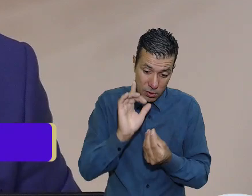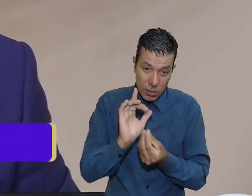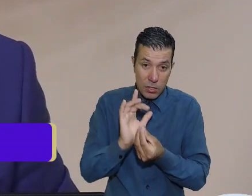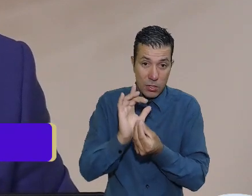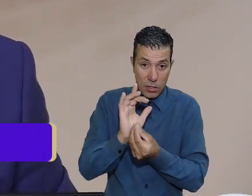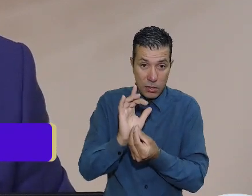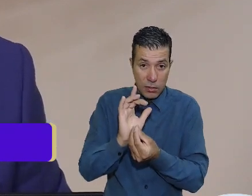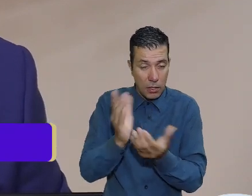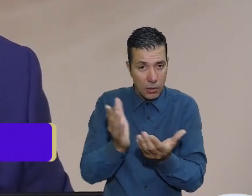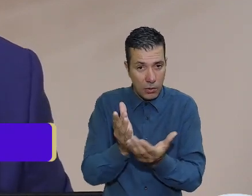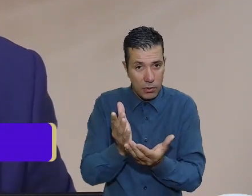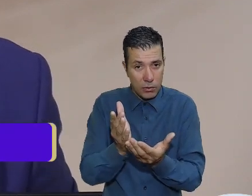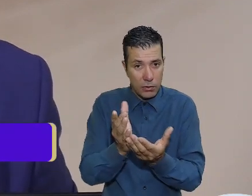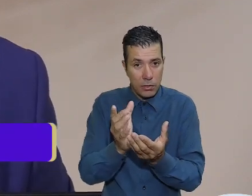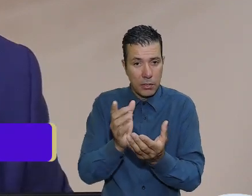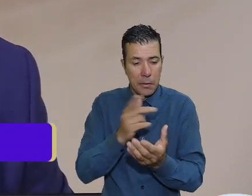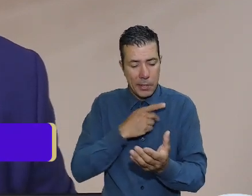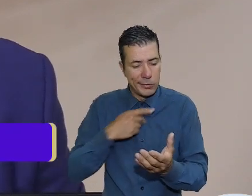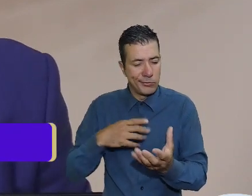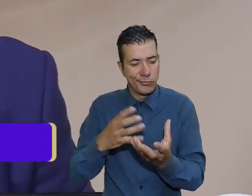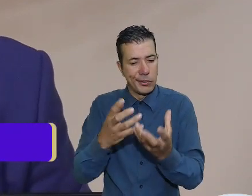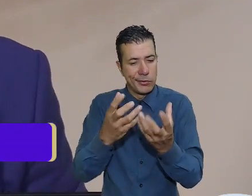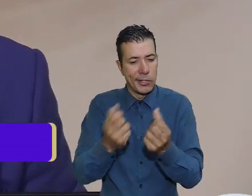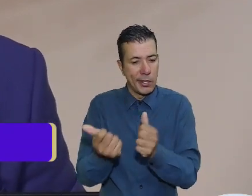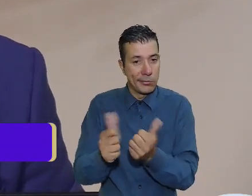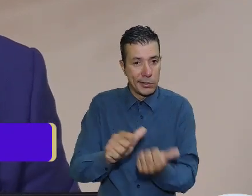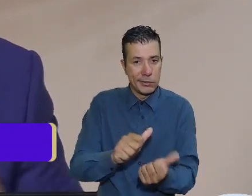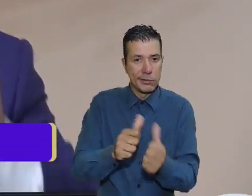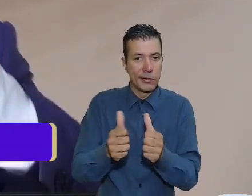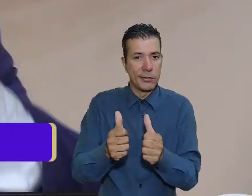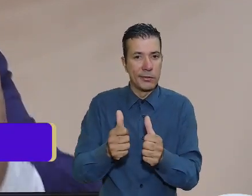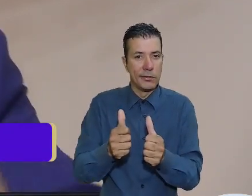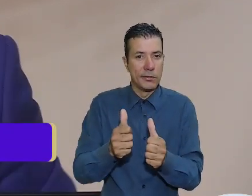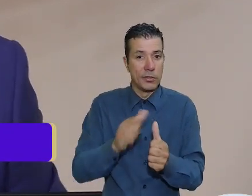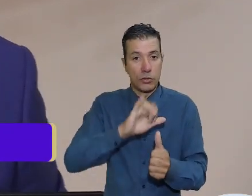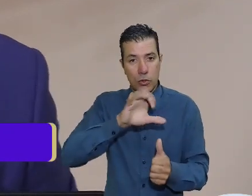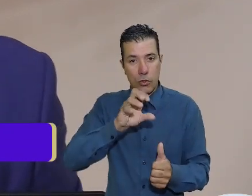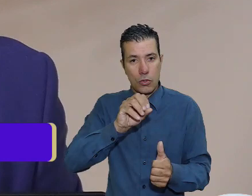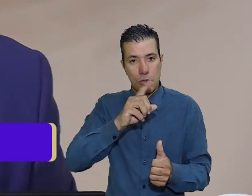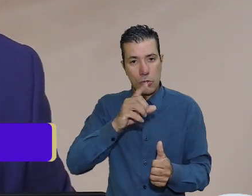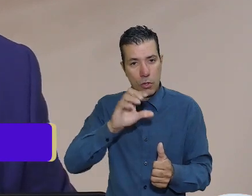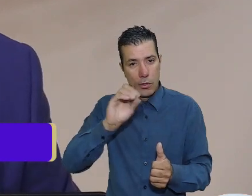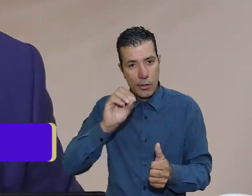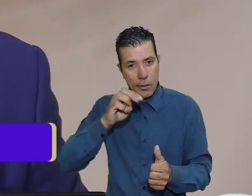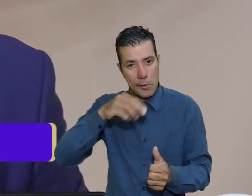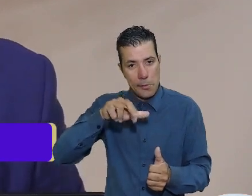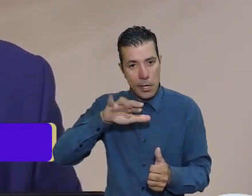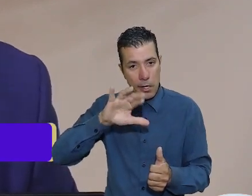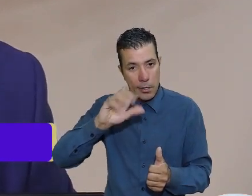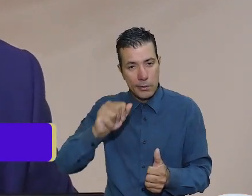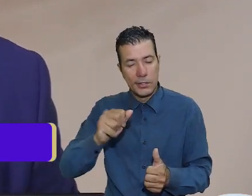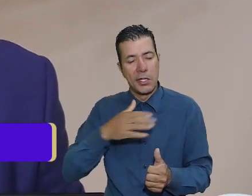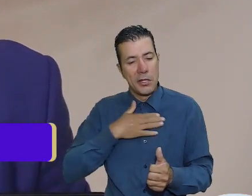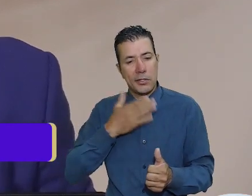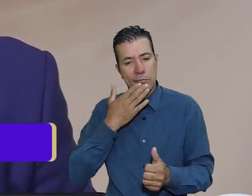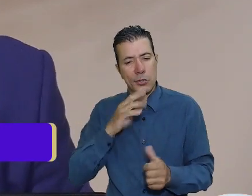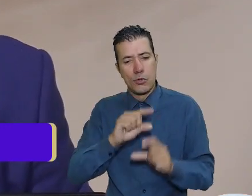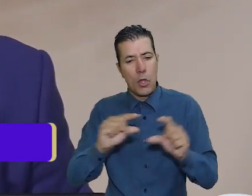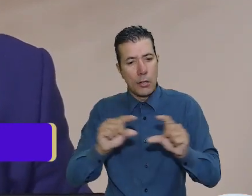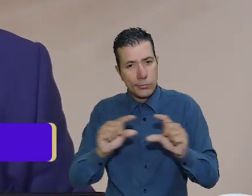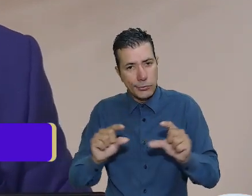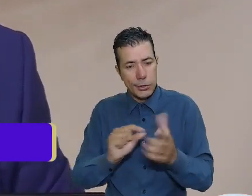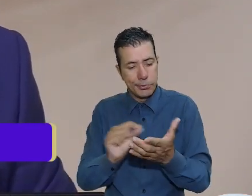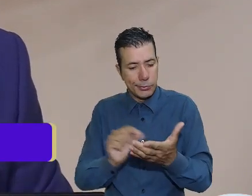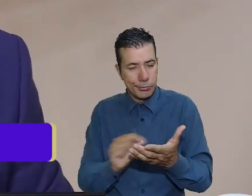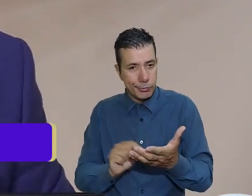agora, escreva aí: pastor, eu quero me batizar. Diga: eu sou o João, eu sou a Maria. Se identifique, escreva o seu nome.